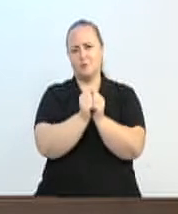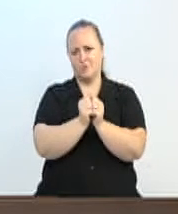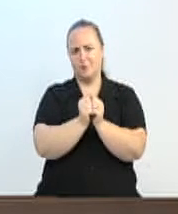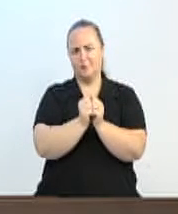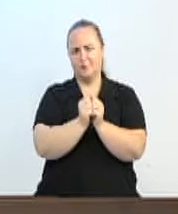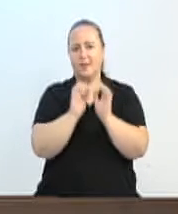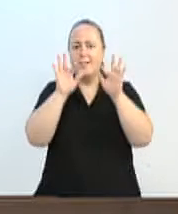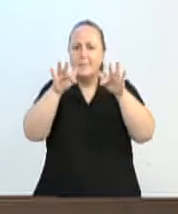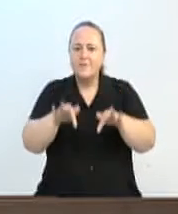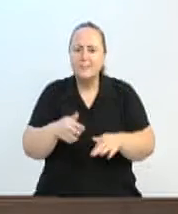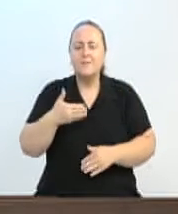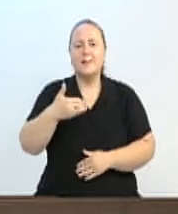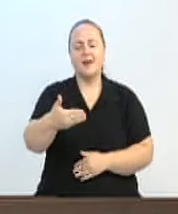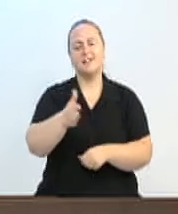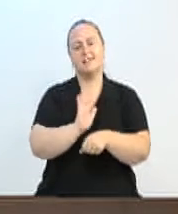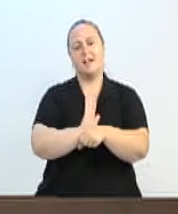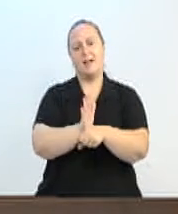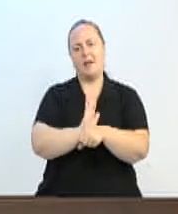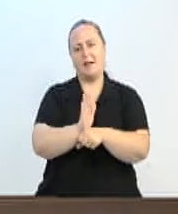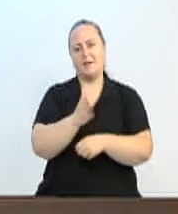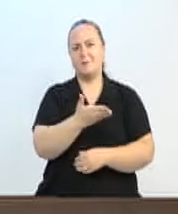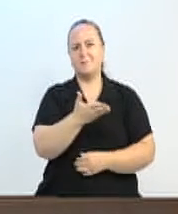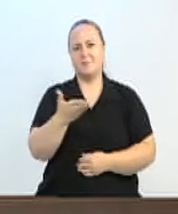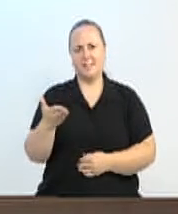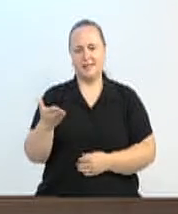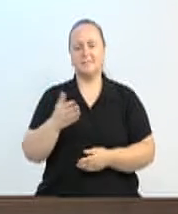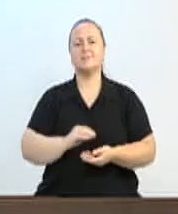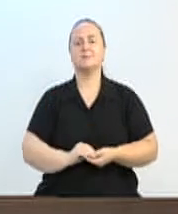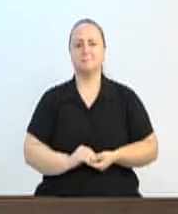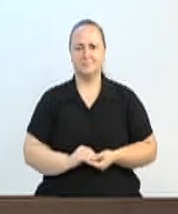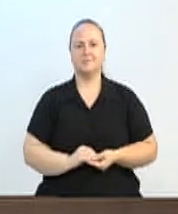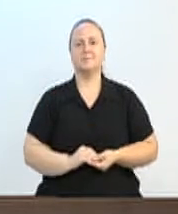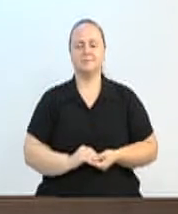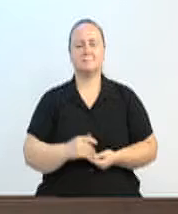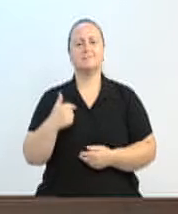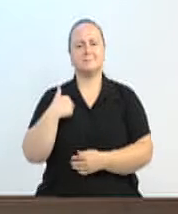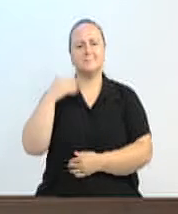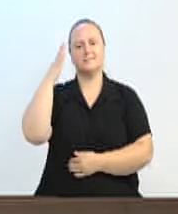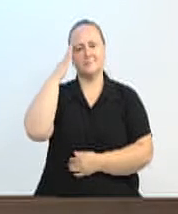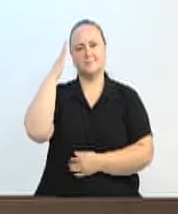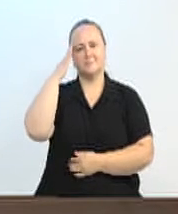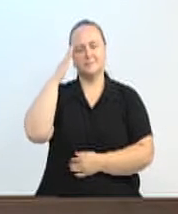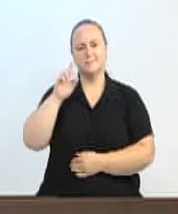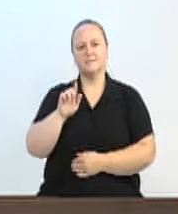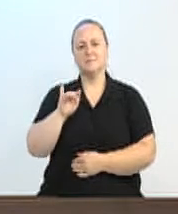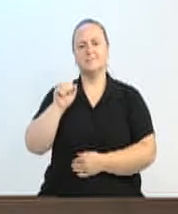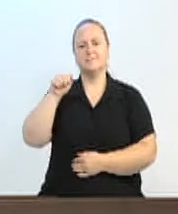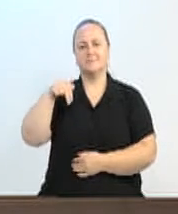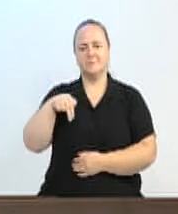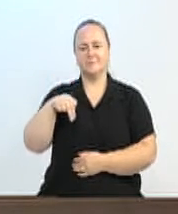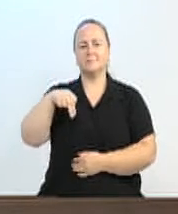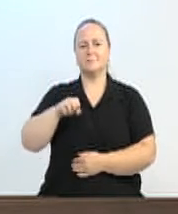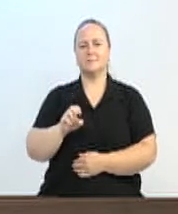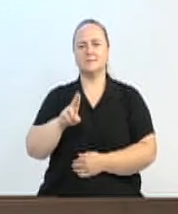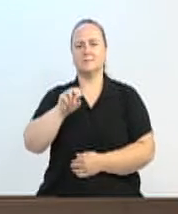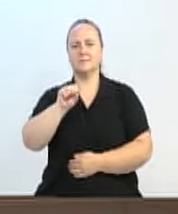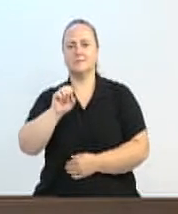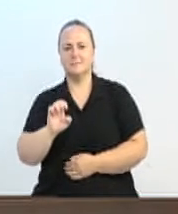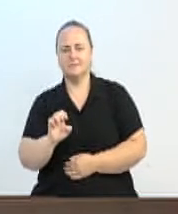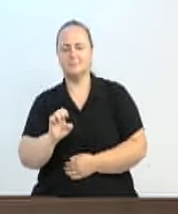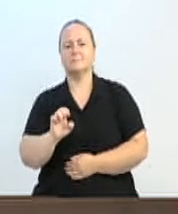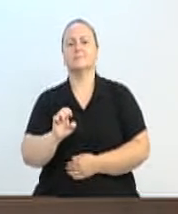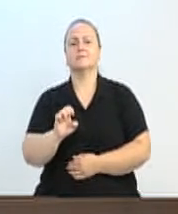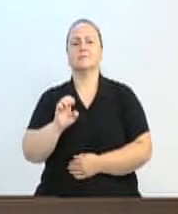então eu encerro o meu pronunciamento com esse vídeo que eu sei Jean neuzi Gabi